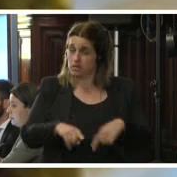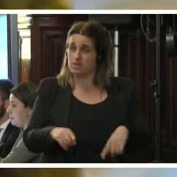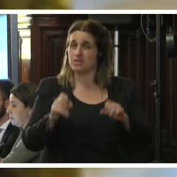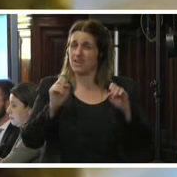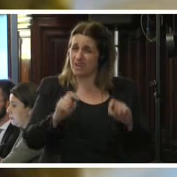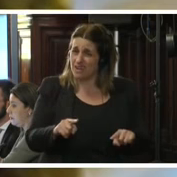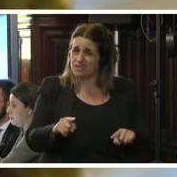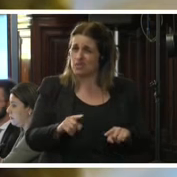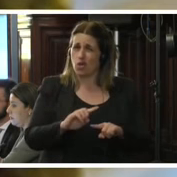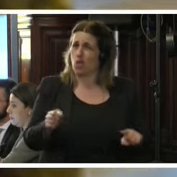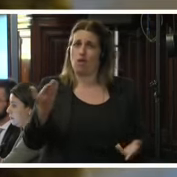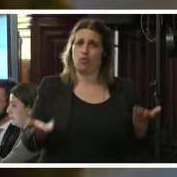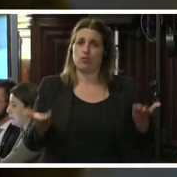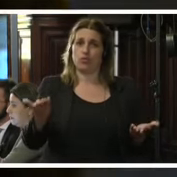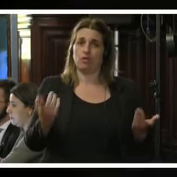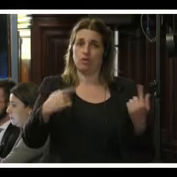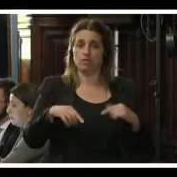ser Tribunal da Injustiça.